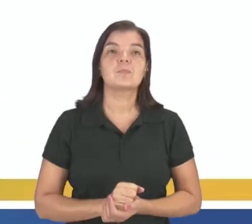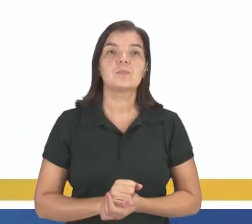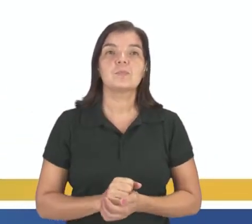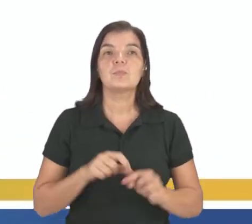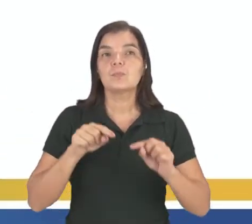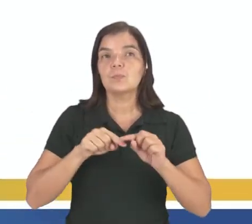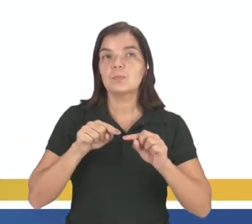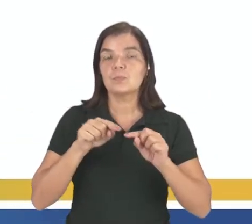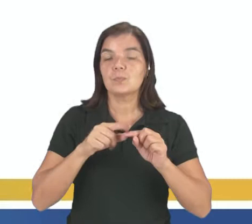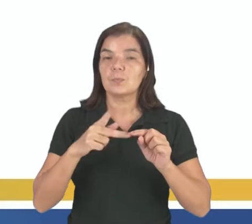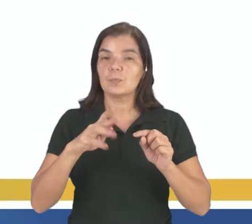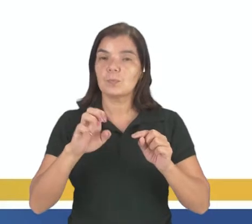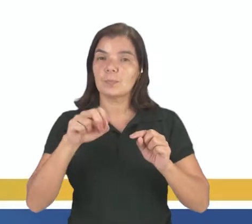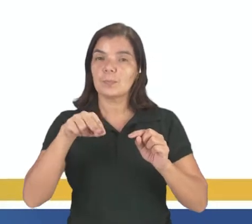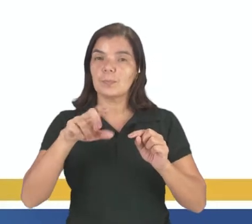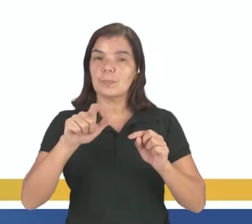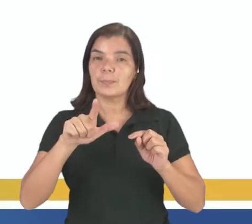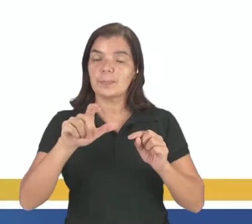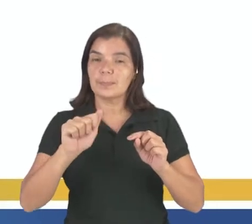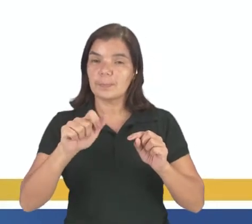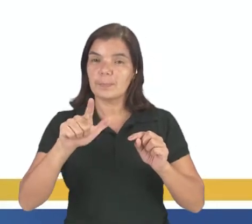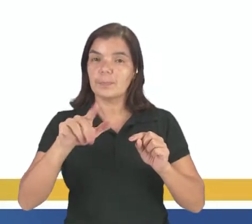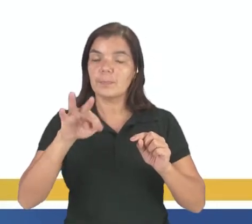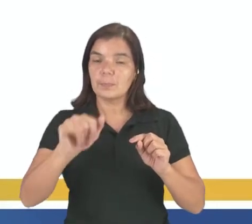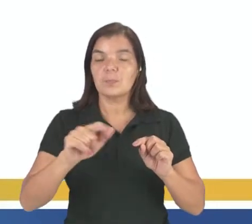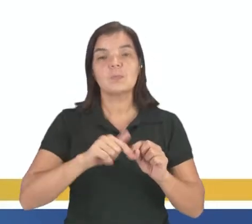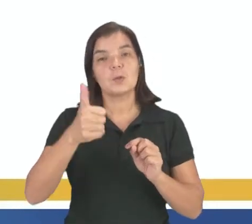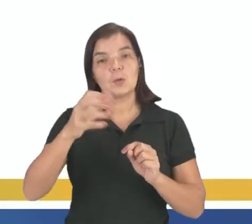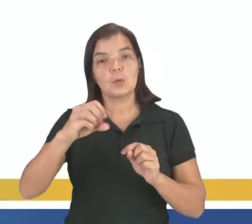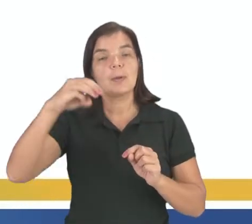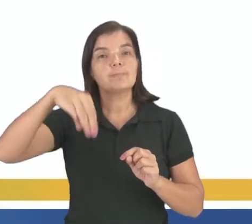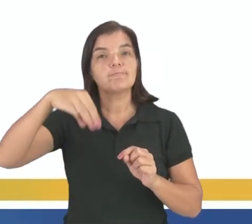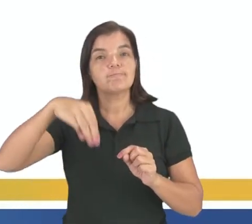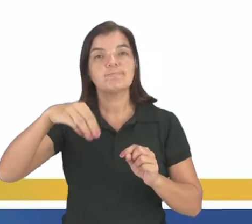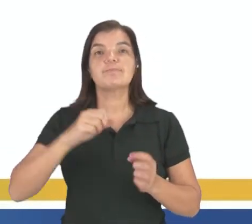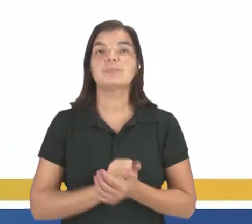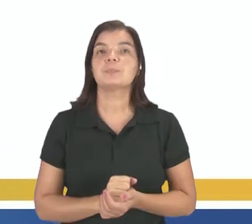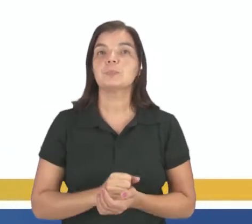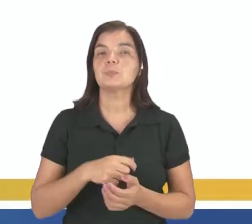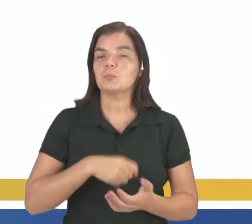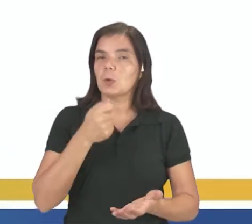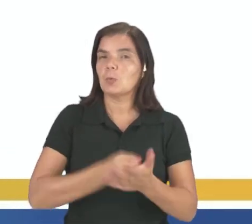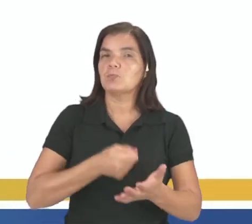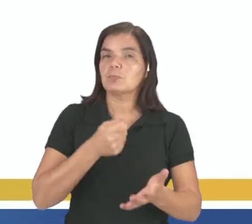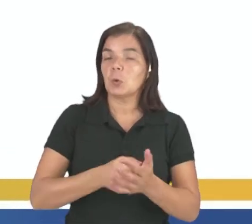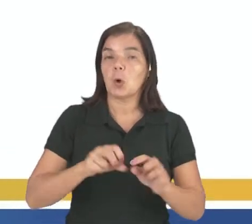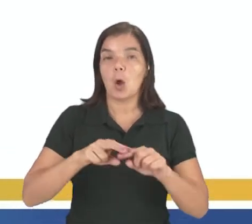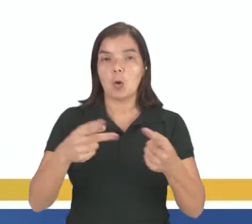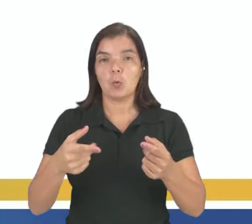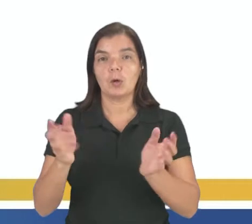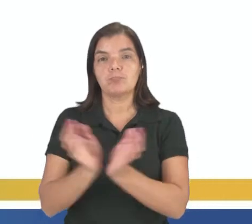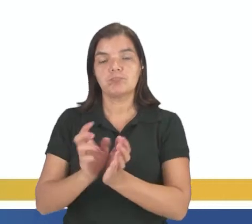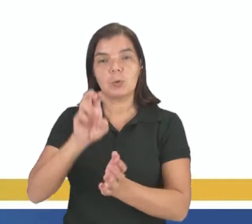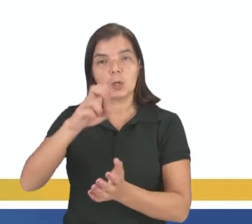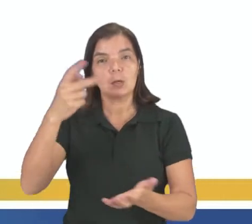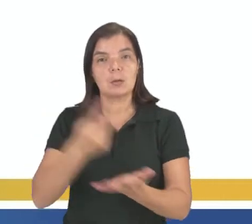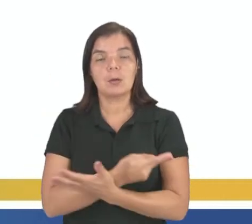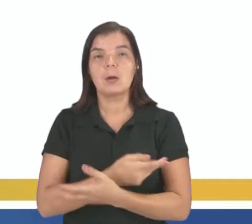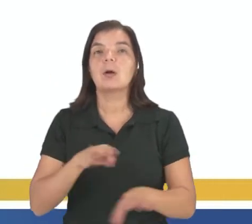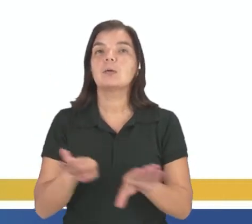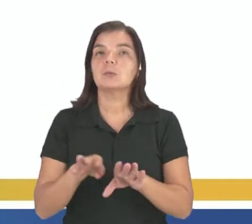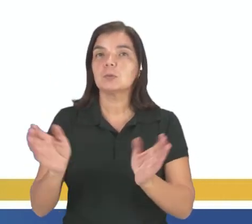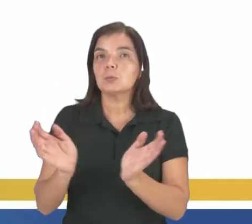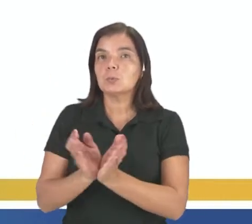ponto lá que a marca do pênalti o ponto da marca dos 10 metros a onde são cobradas após a quinta falta da